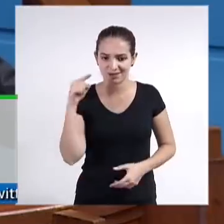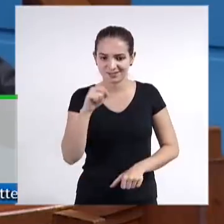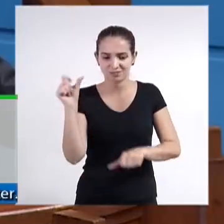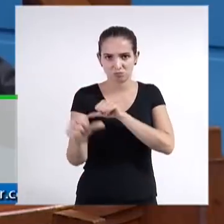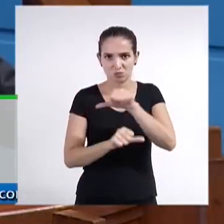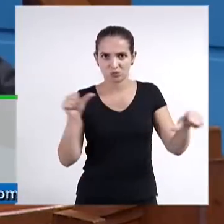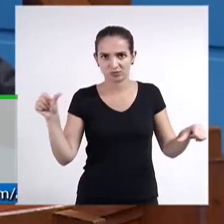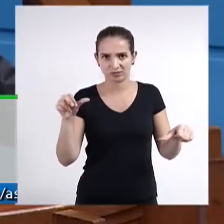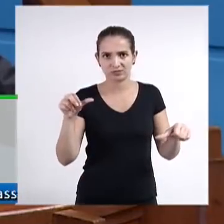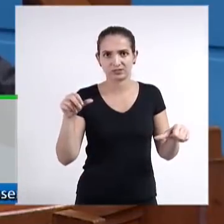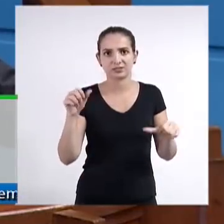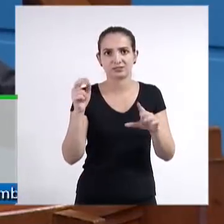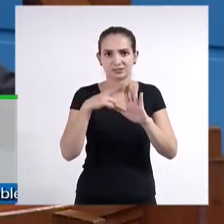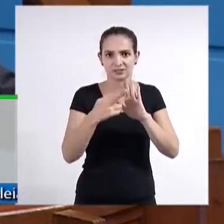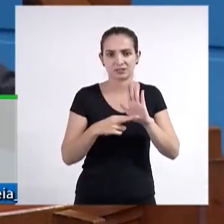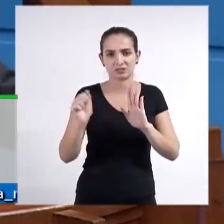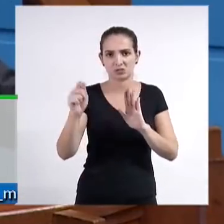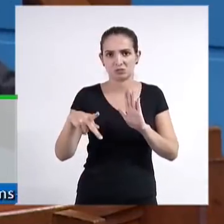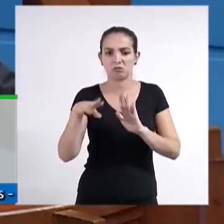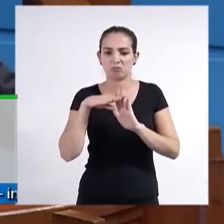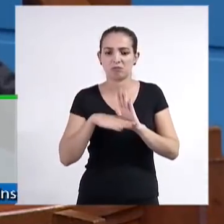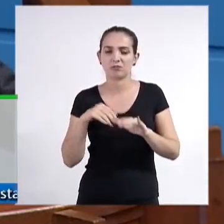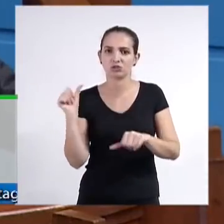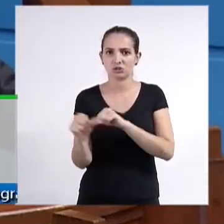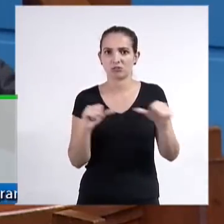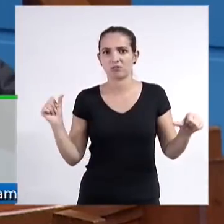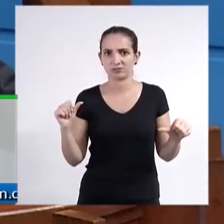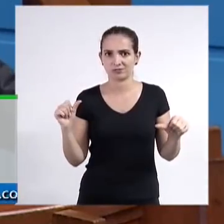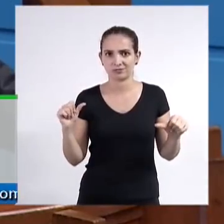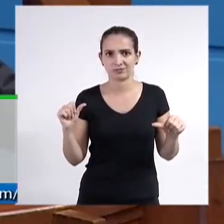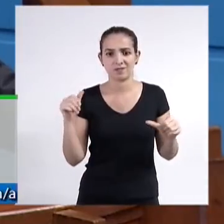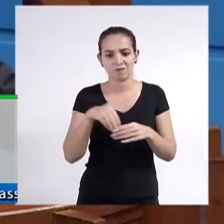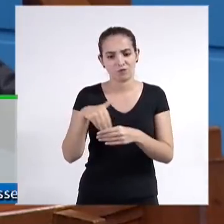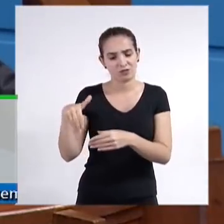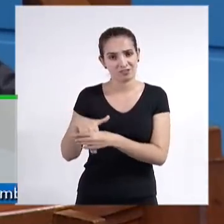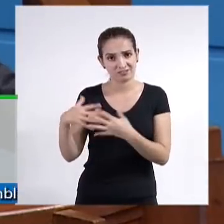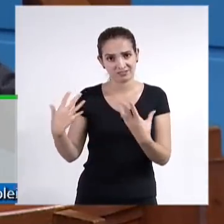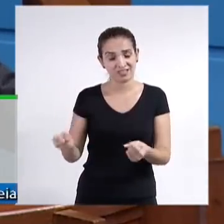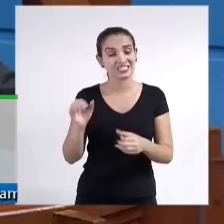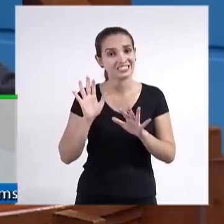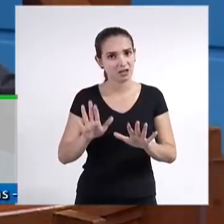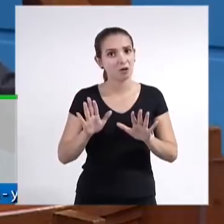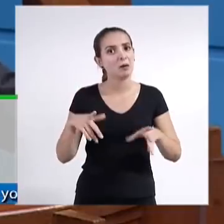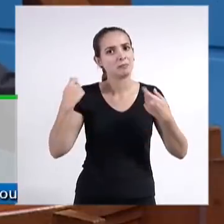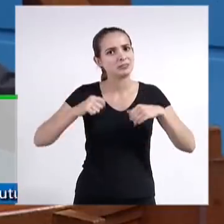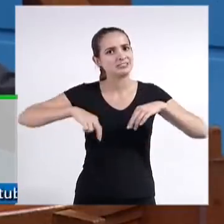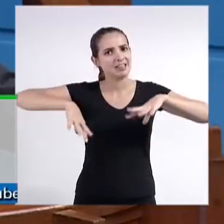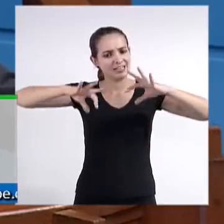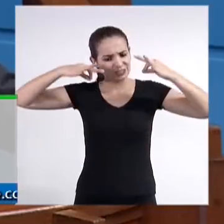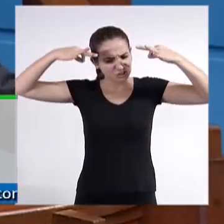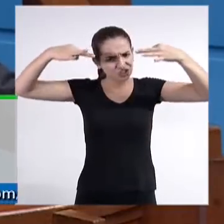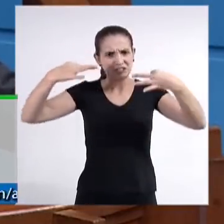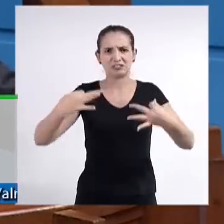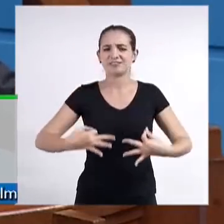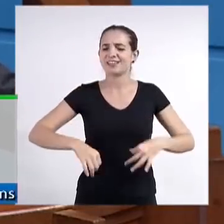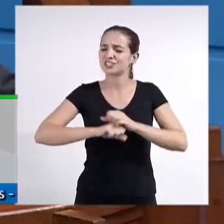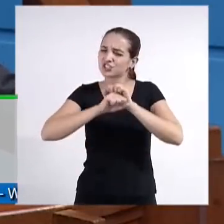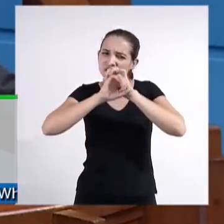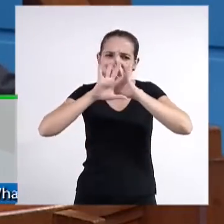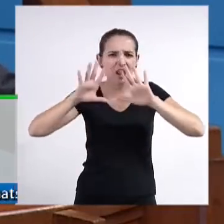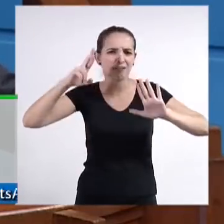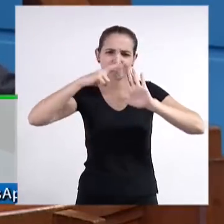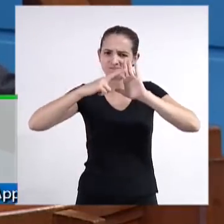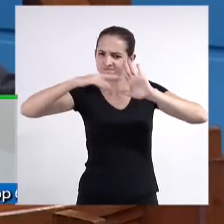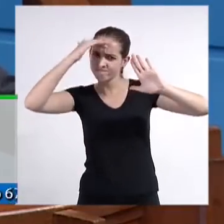sim, mas da forma mais íntegra, com a maior lisura, com a maior transparência, que